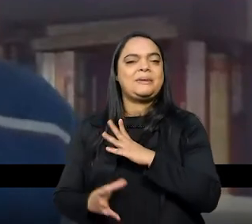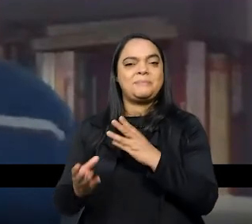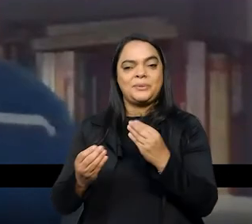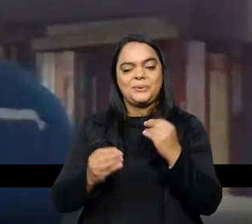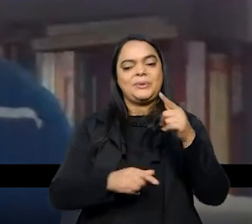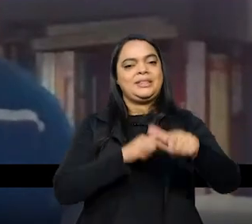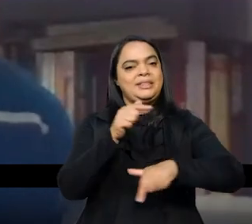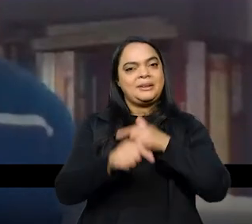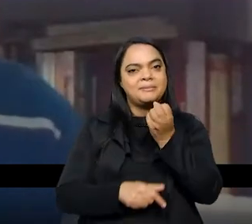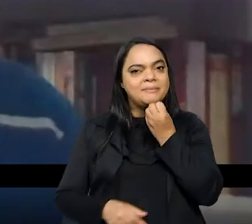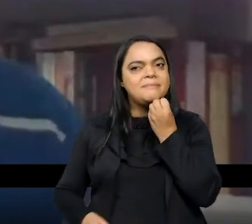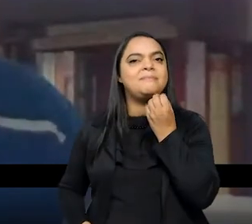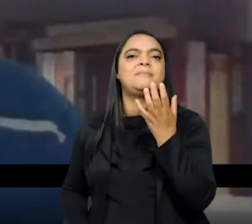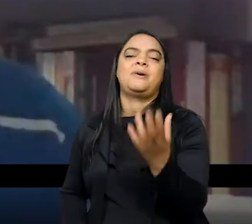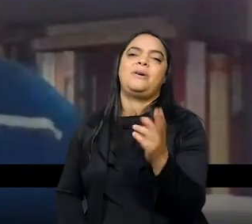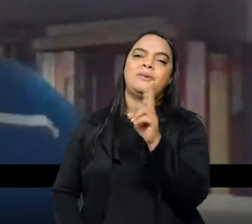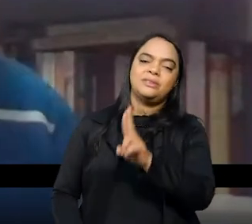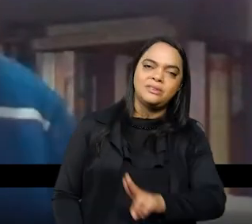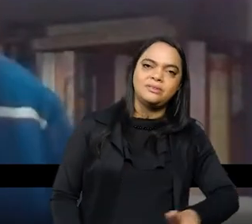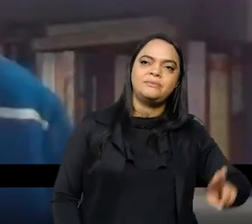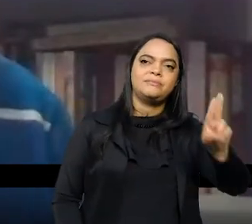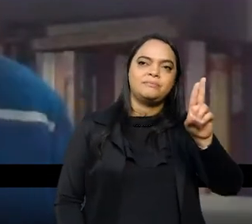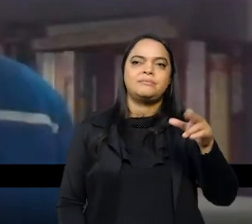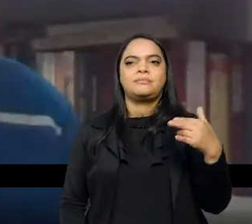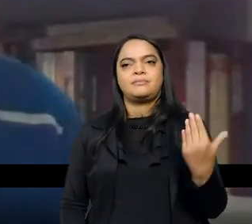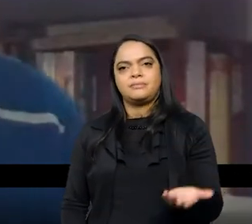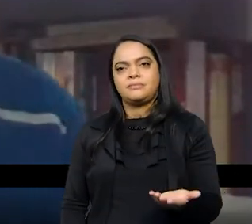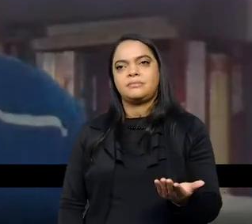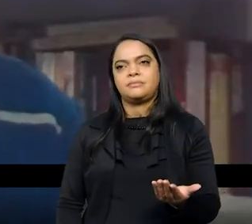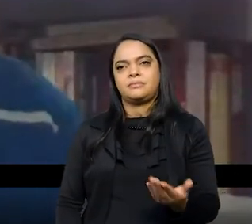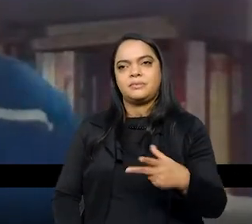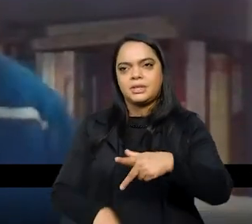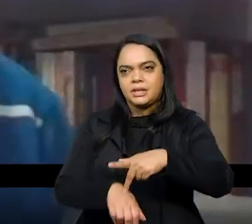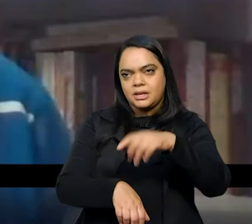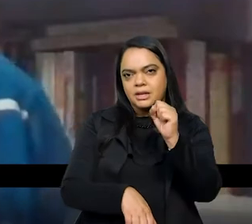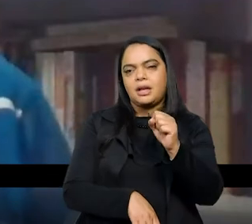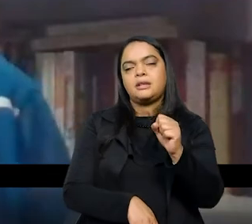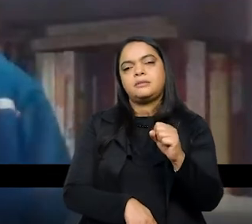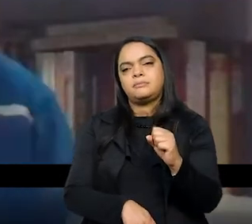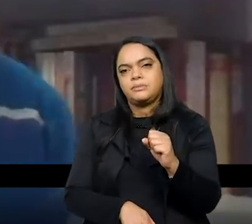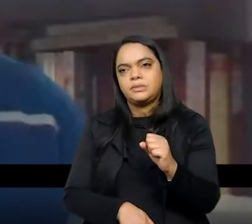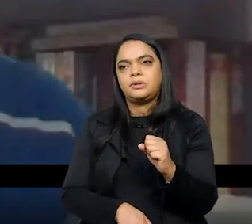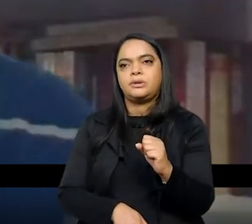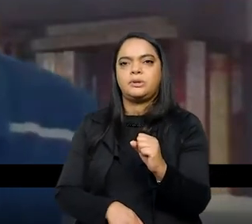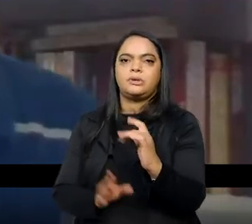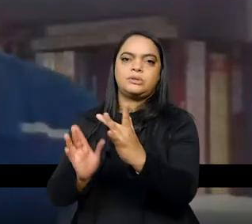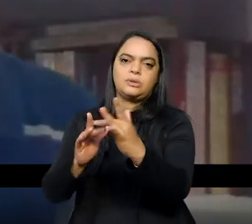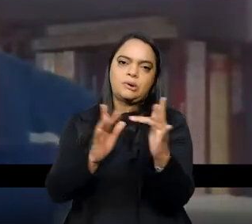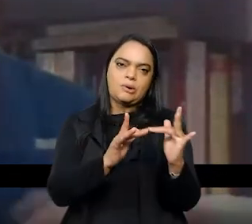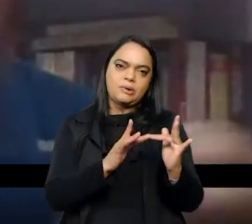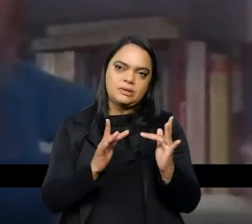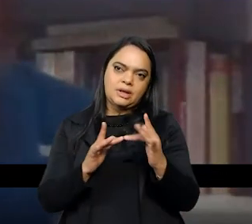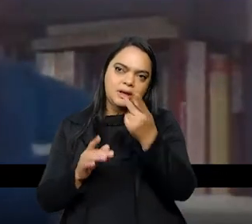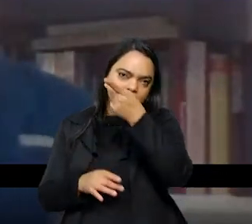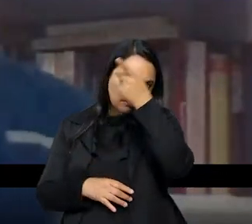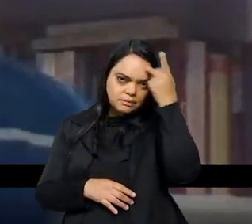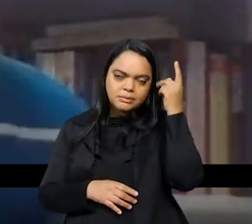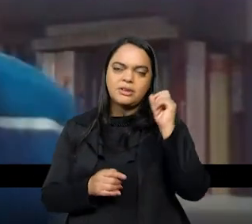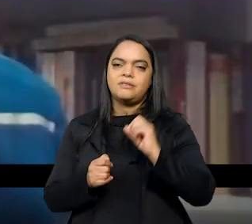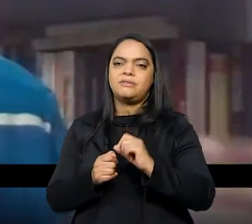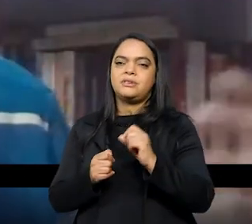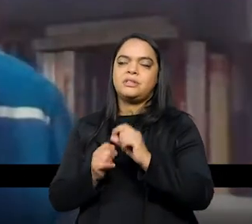das universidades, nessas pós-graduação, entrar em contato com esse pessoal para fazer pelo menos uns textos